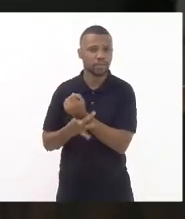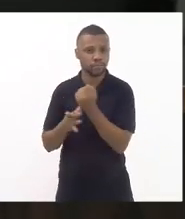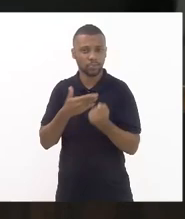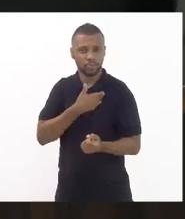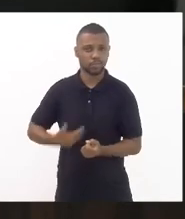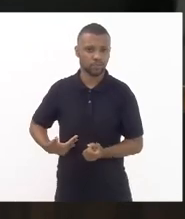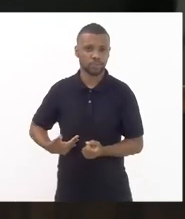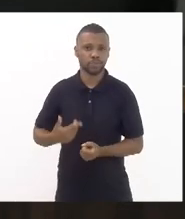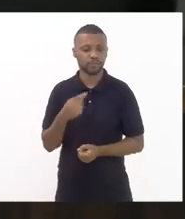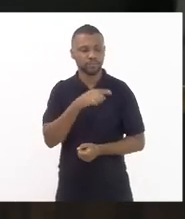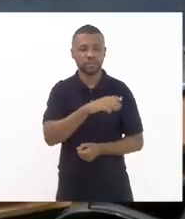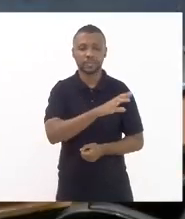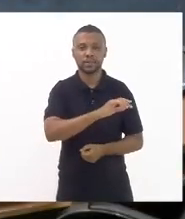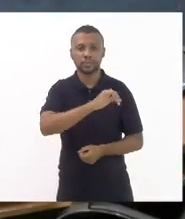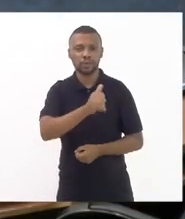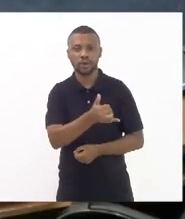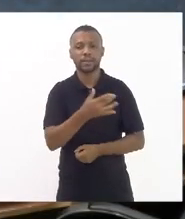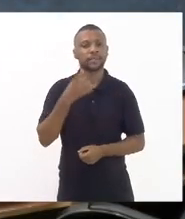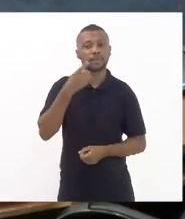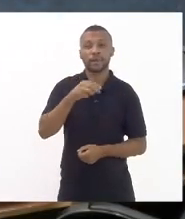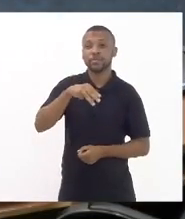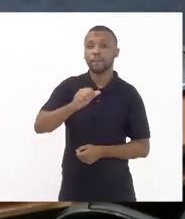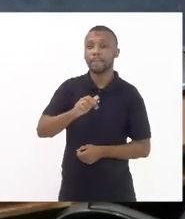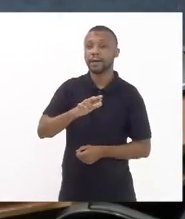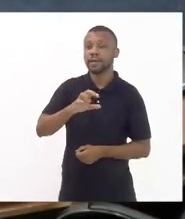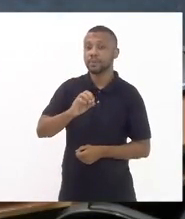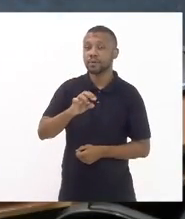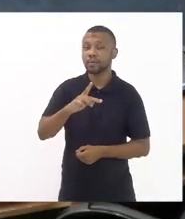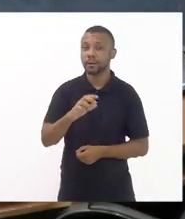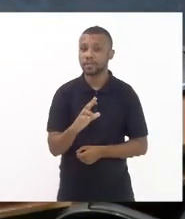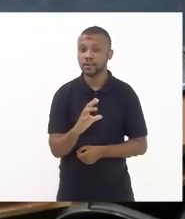Justiça, deputado Márcio Pacheco.